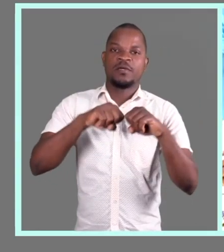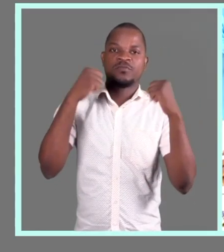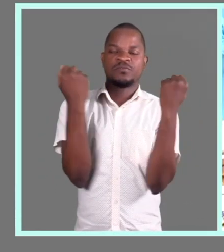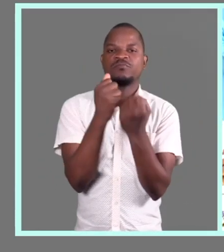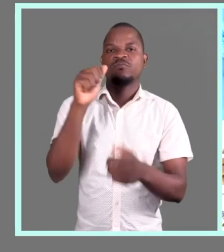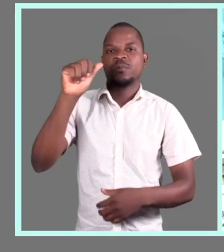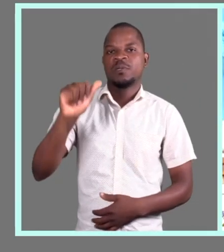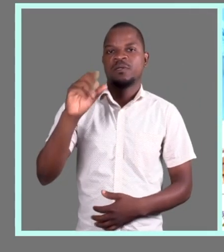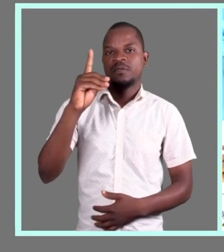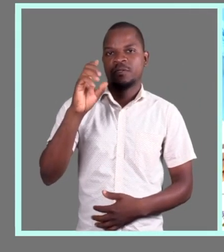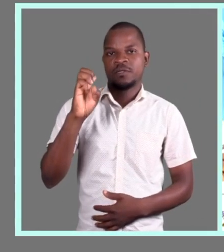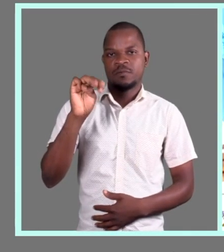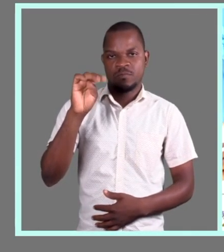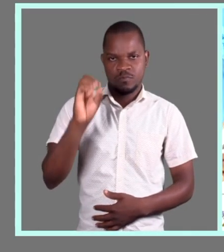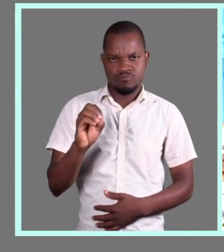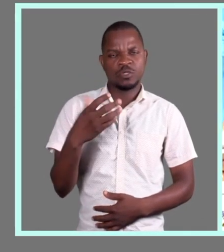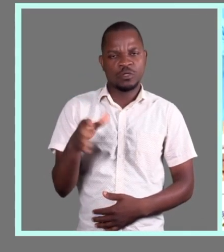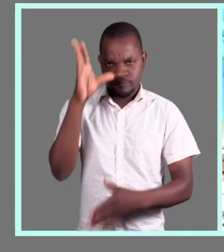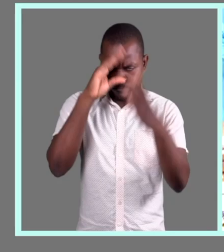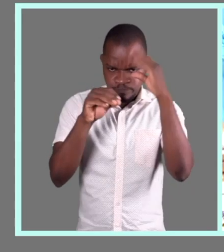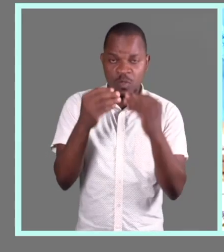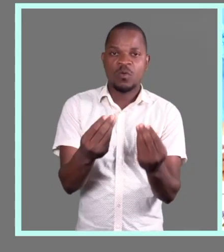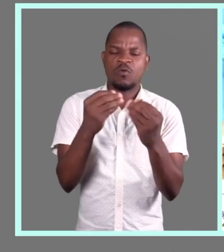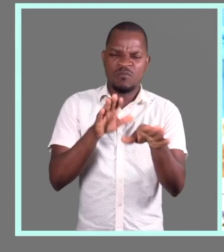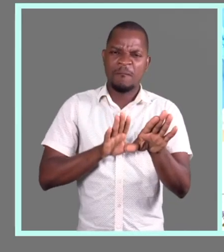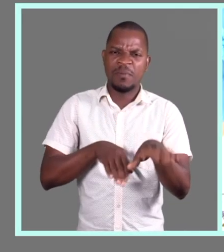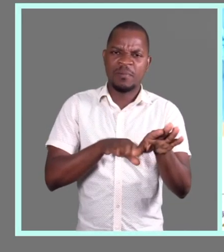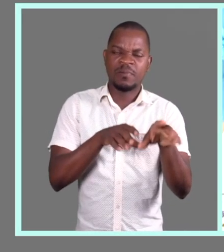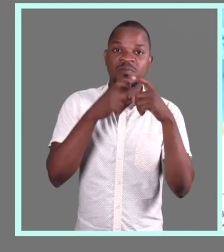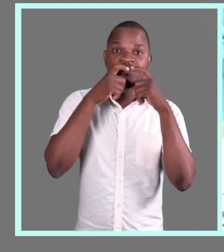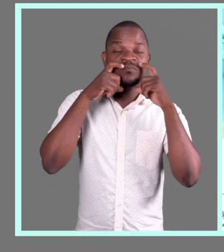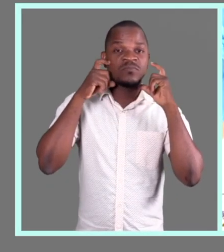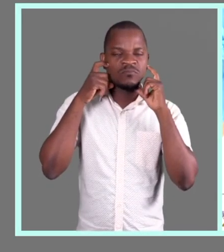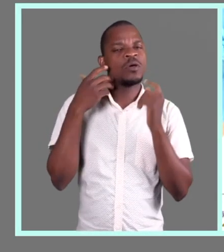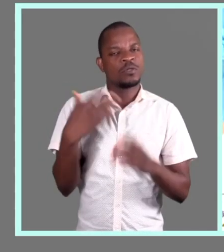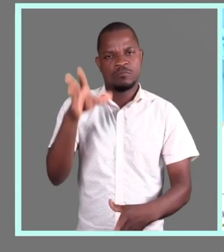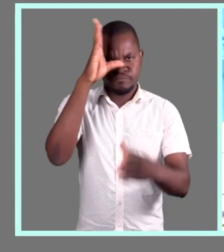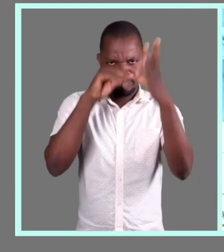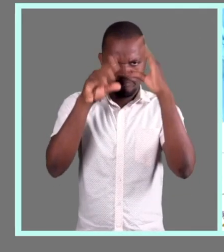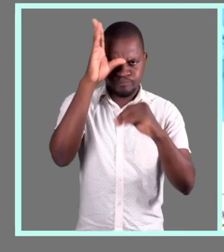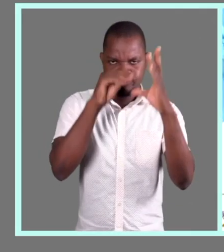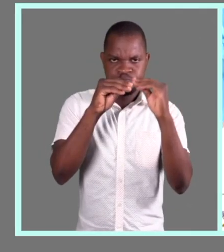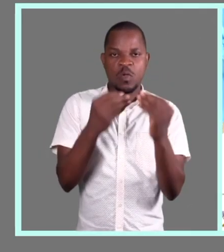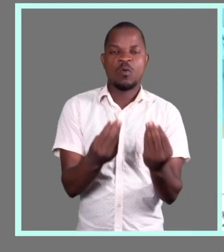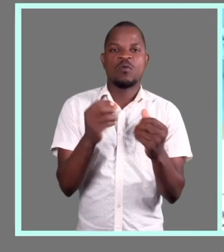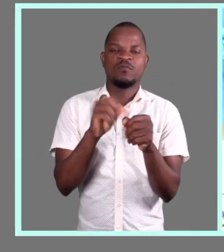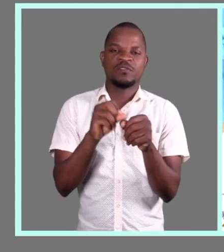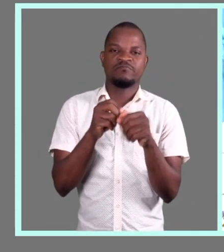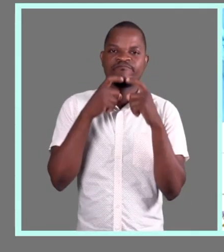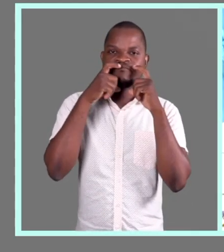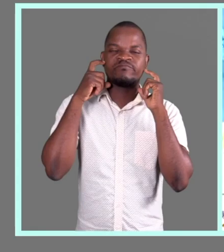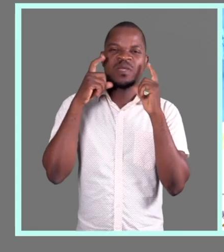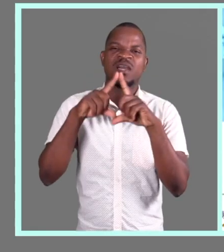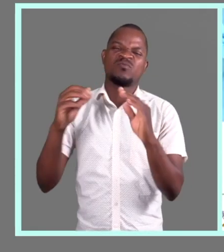fomos formados, sermos treinados a fazer máscaras. Aprendi lá a fazer as máscaras